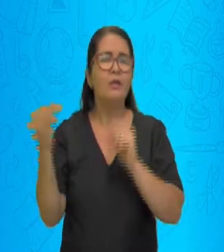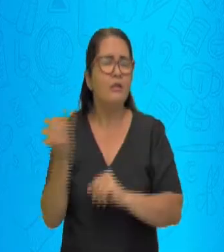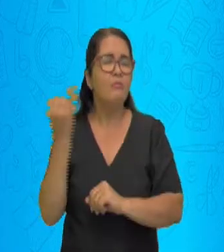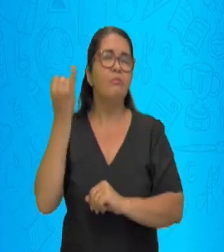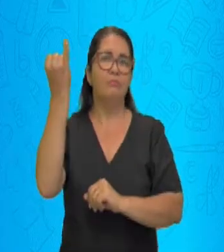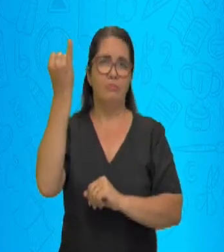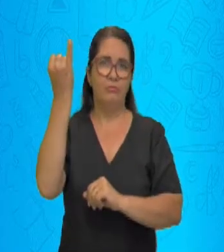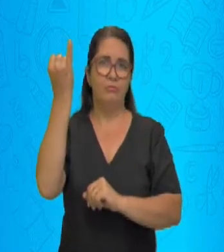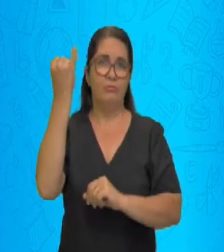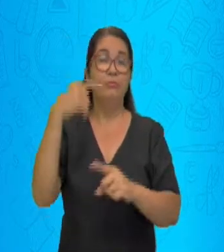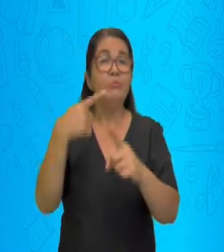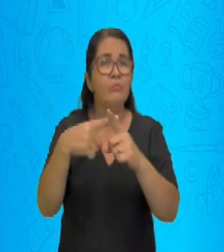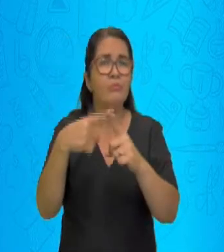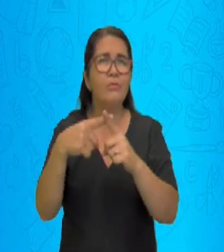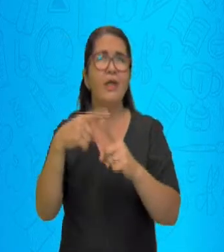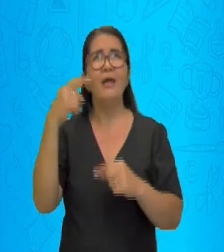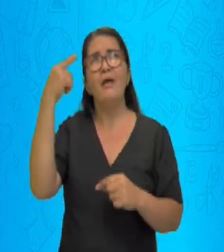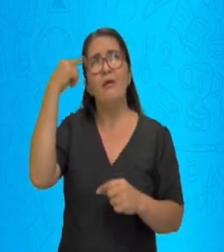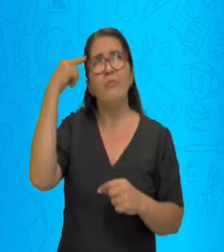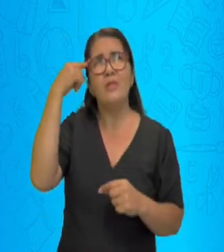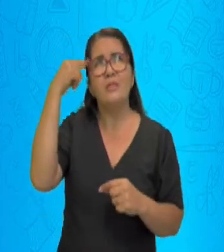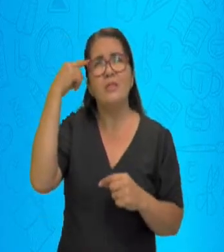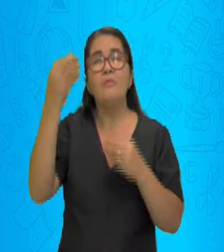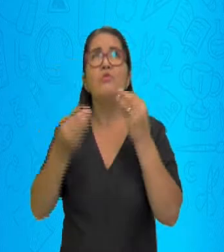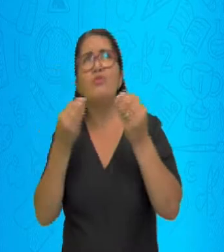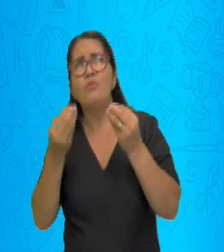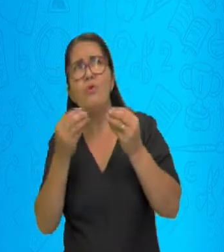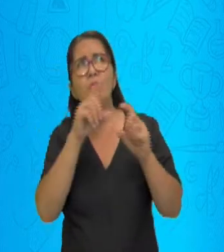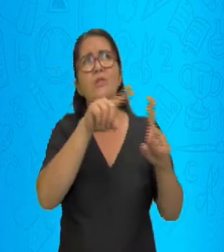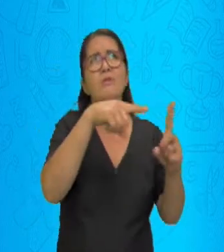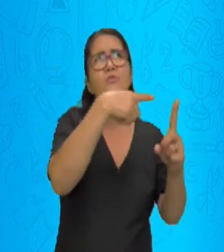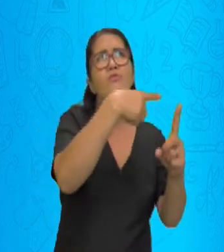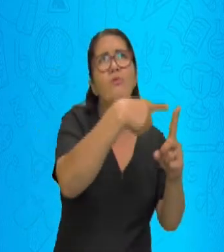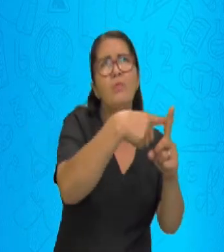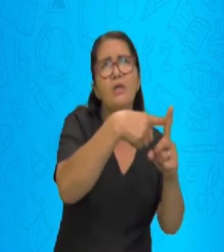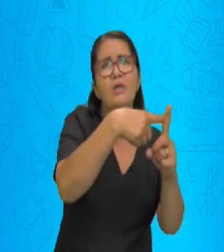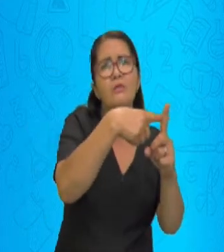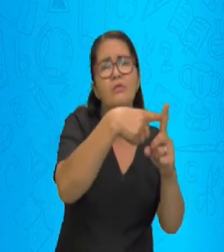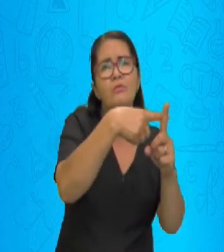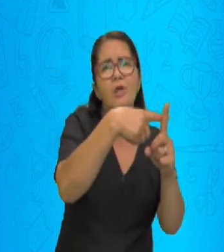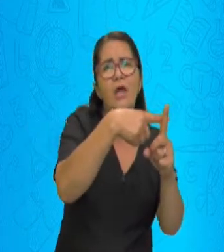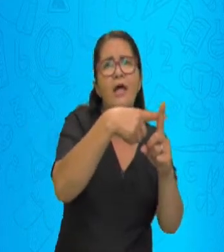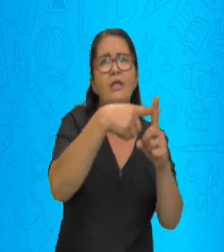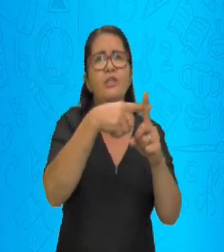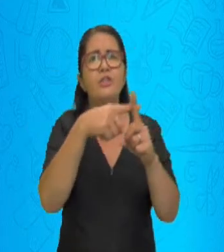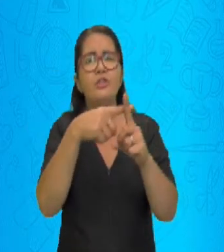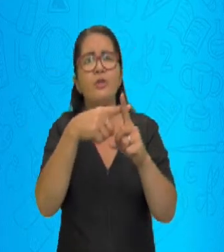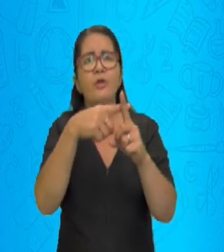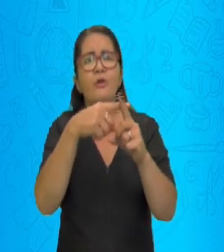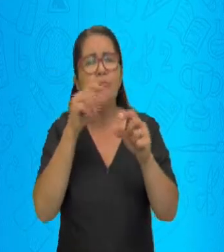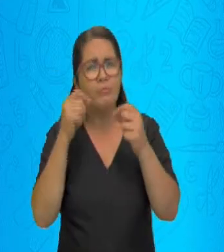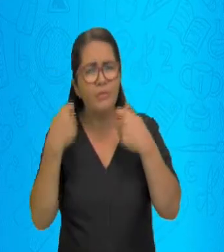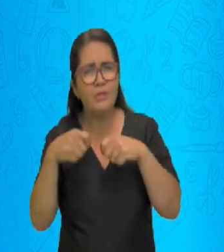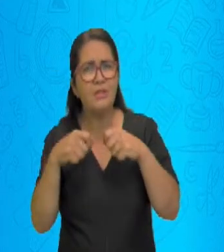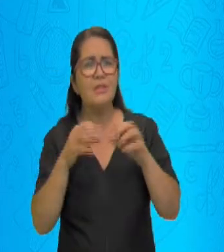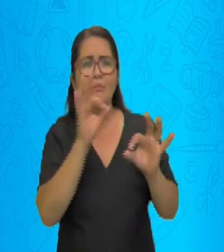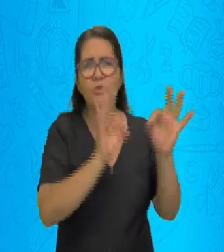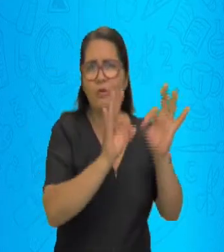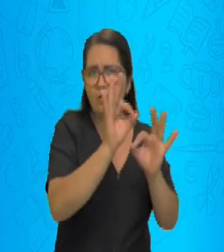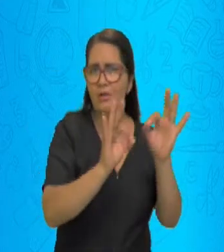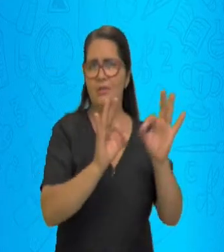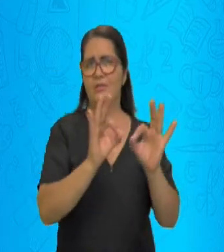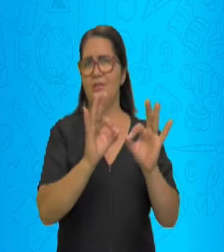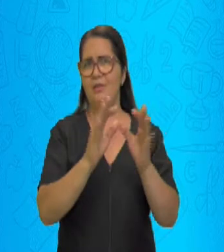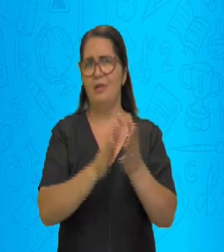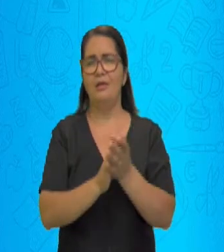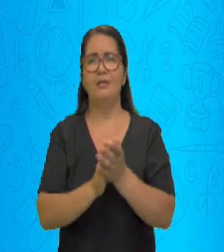aqui, porque normalmente quando nós estamos fazendo as operações, a gente não dá conta de alguns termos, Então